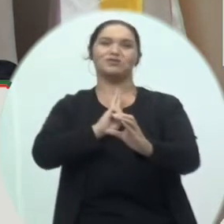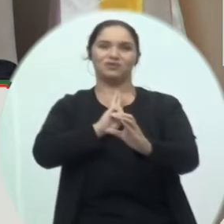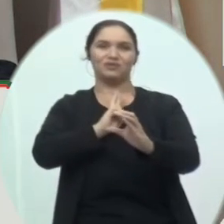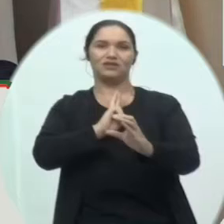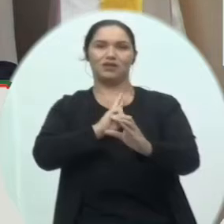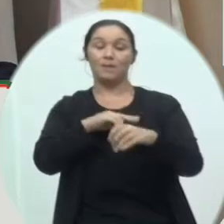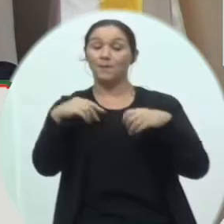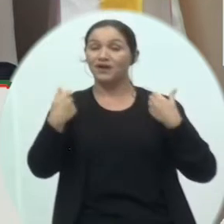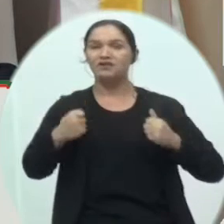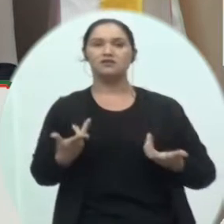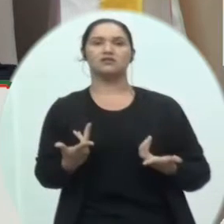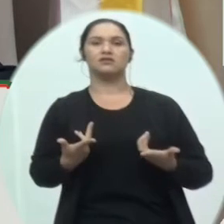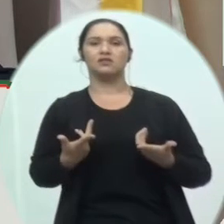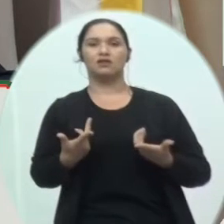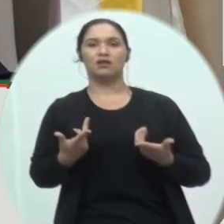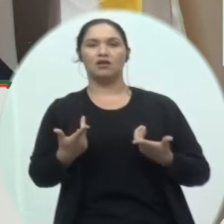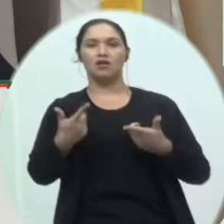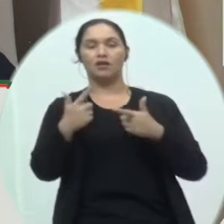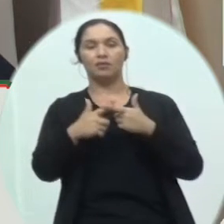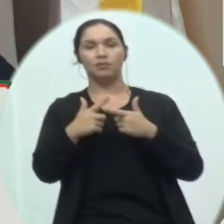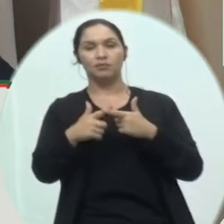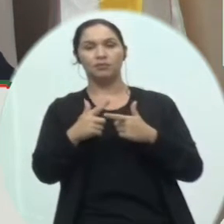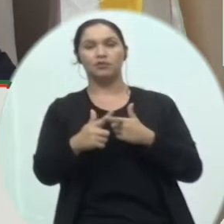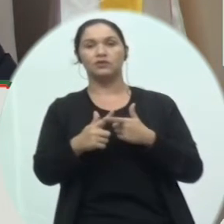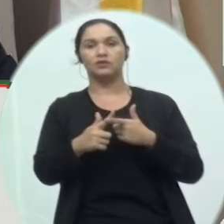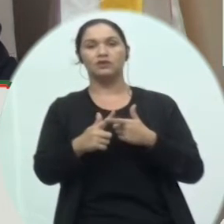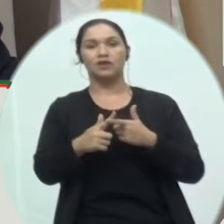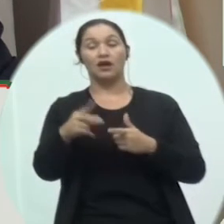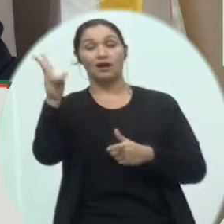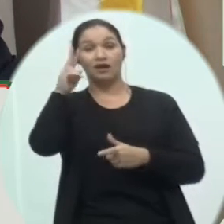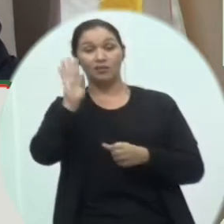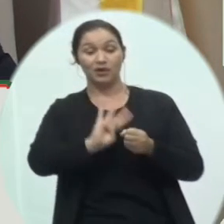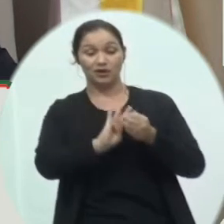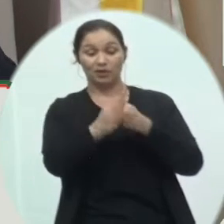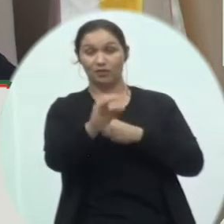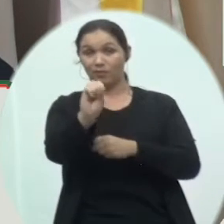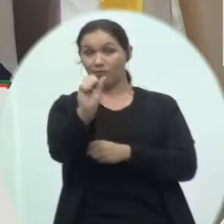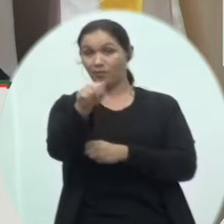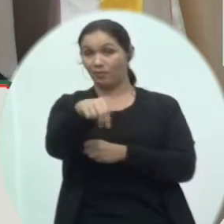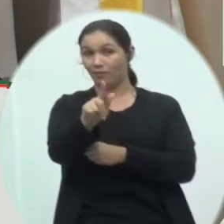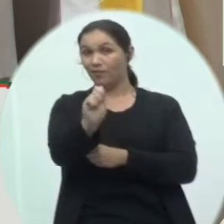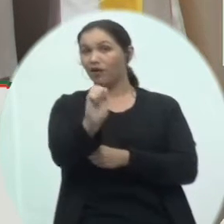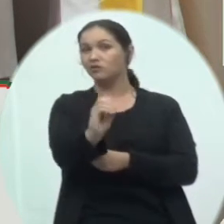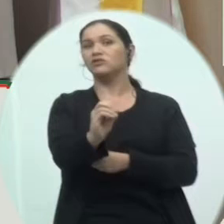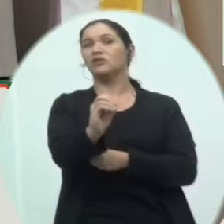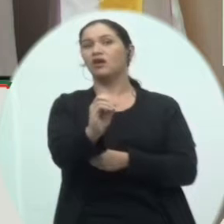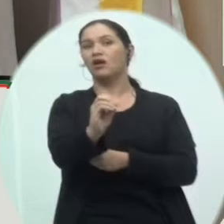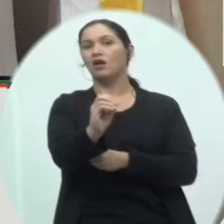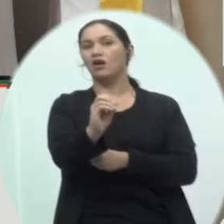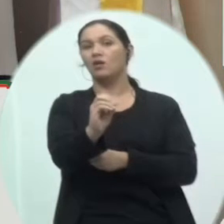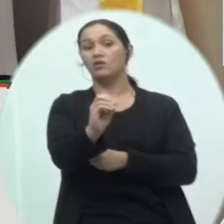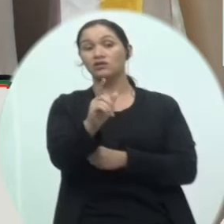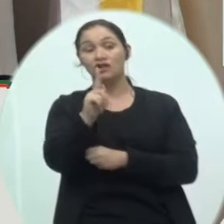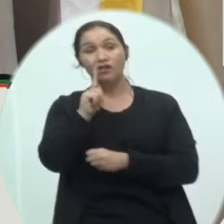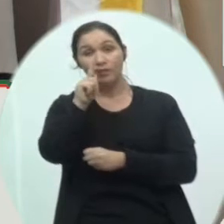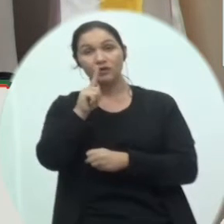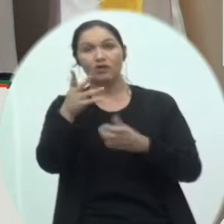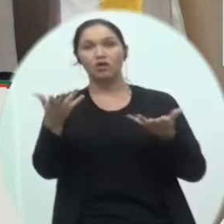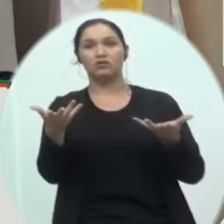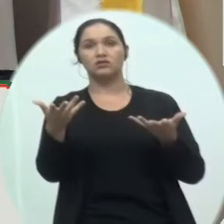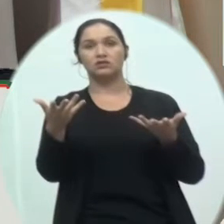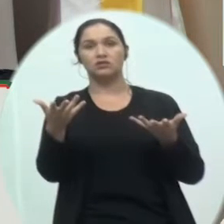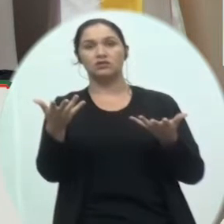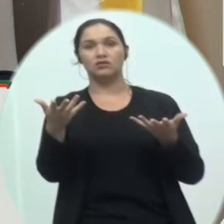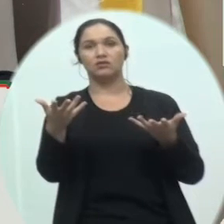a necessidade, caso queira uma emergência lá do Sangão, se não tem as condições, pelo menos comenta: não temos